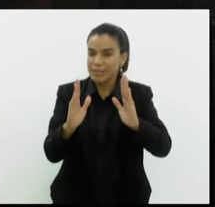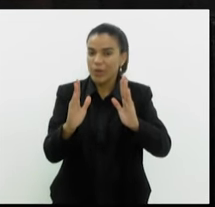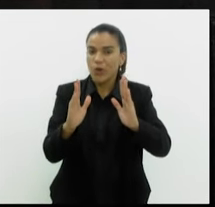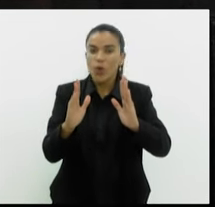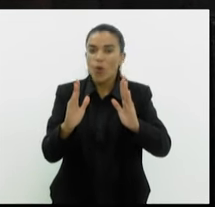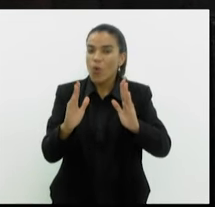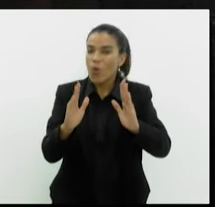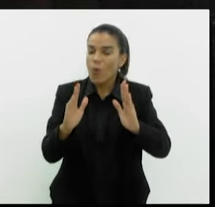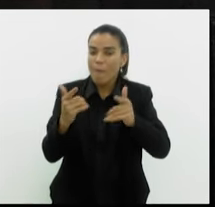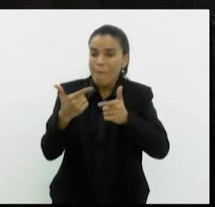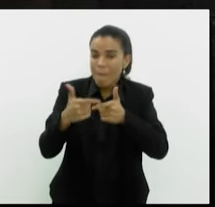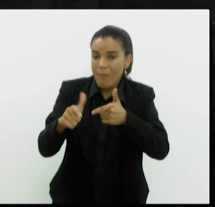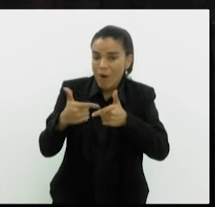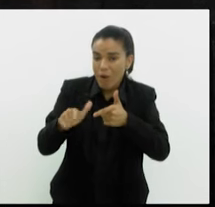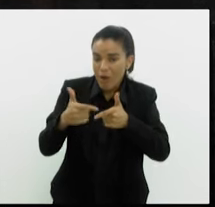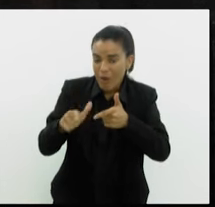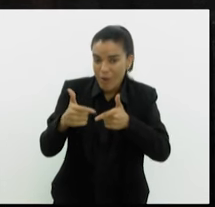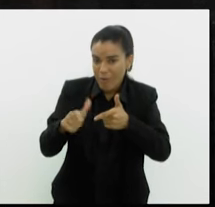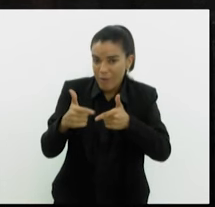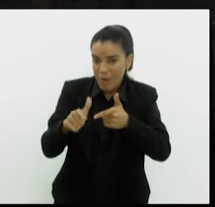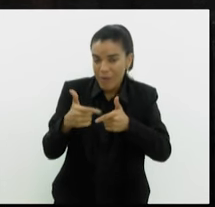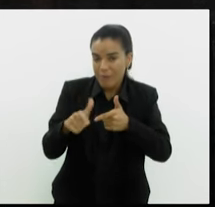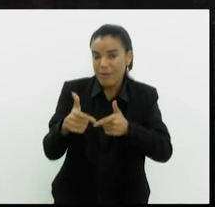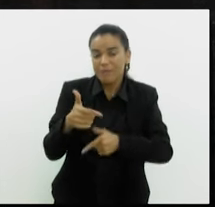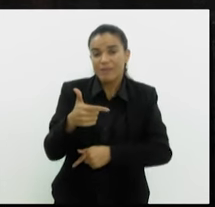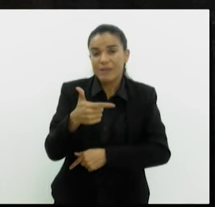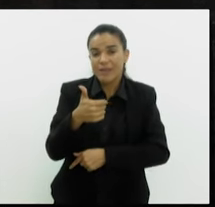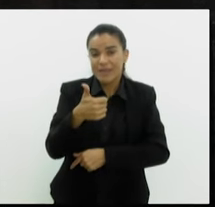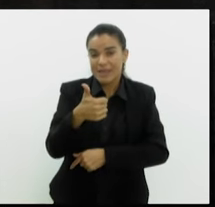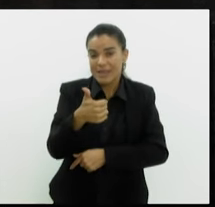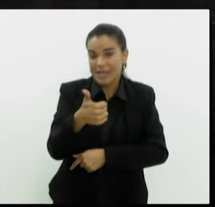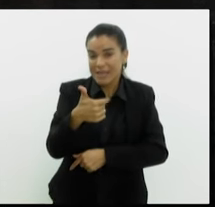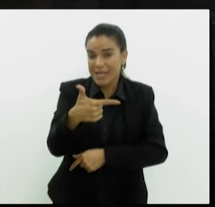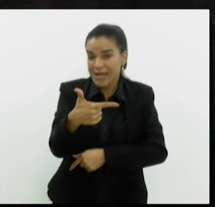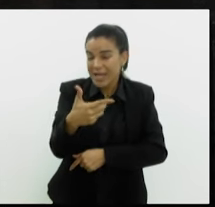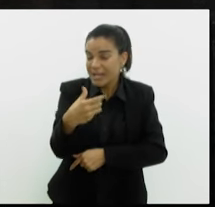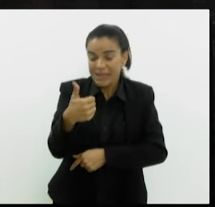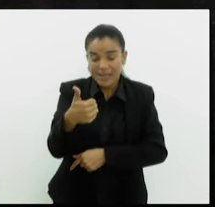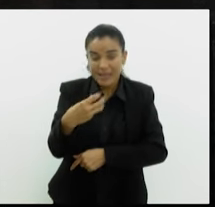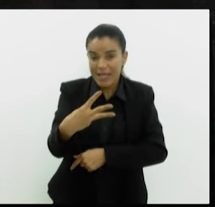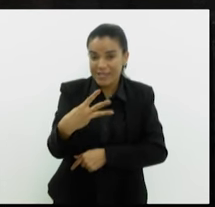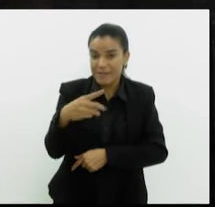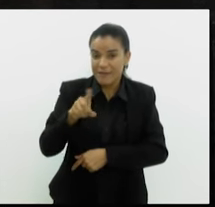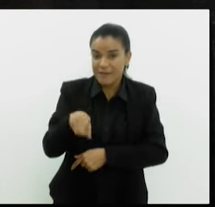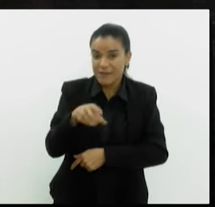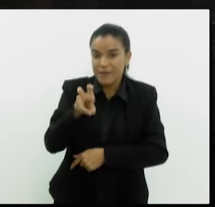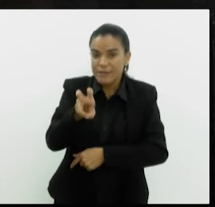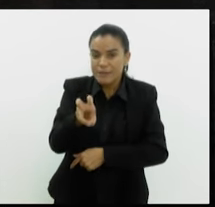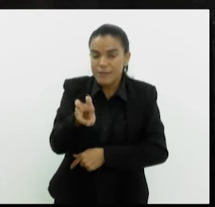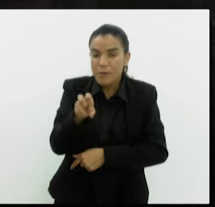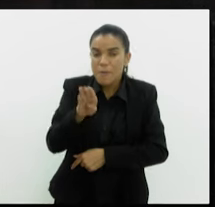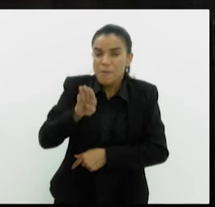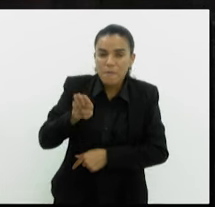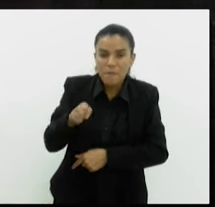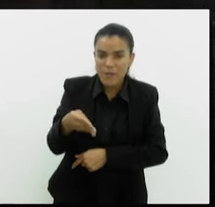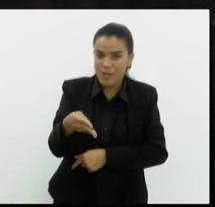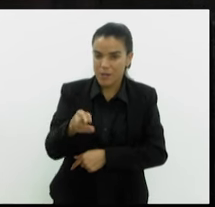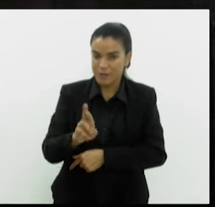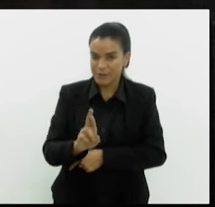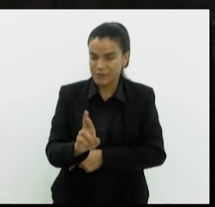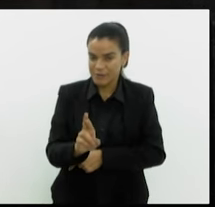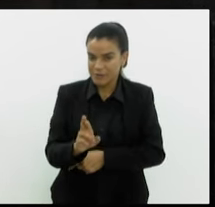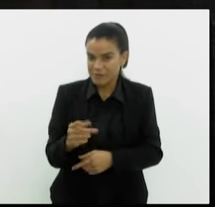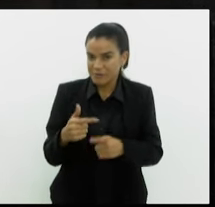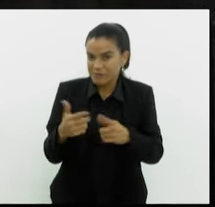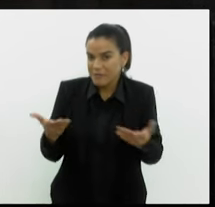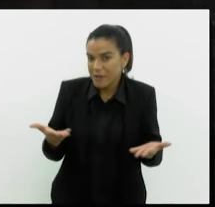um rombo de 13,5 bilhões de reais, deputado Átila. Porque este